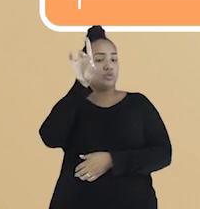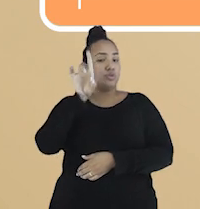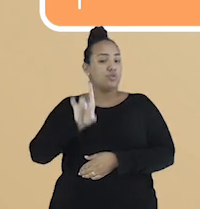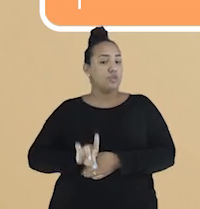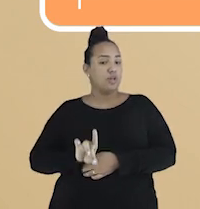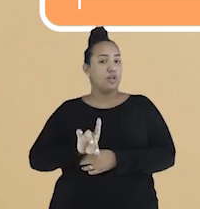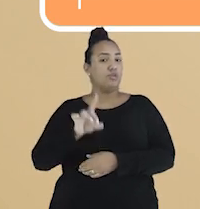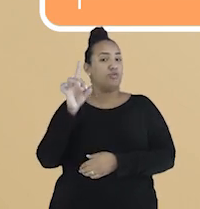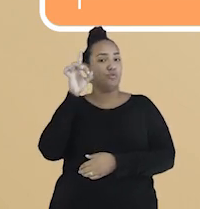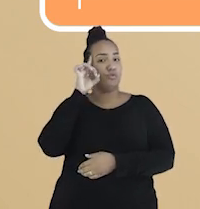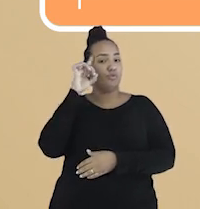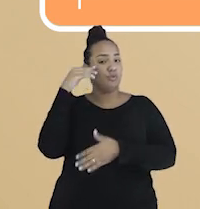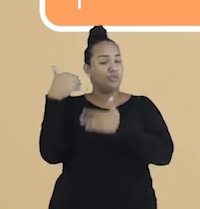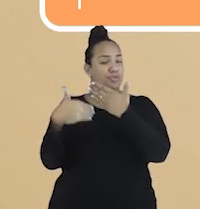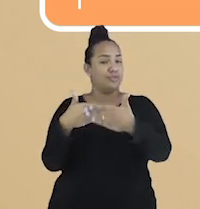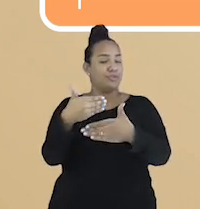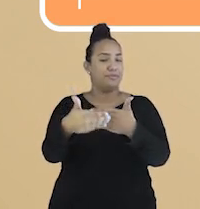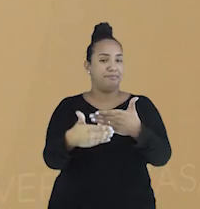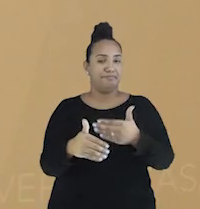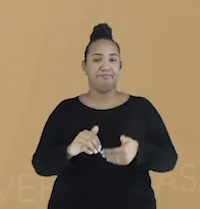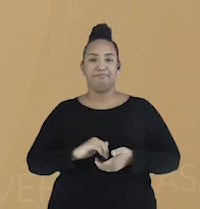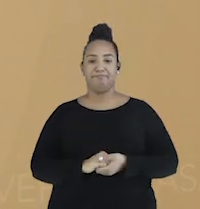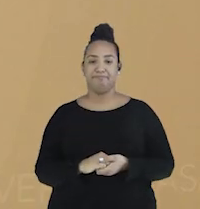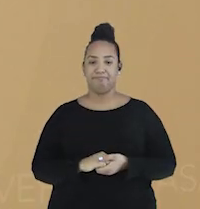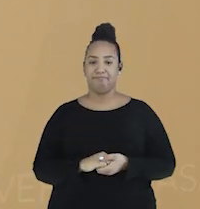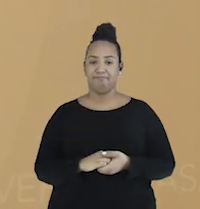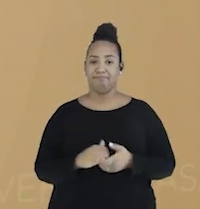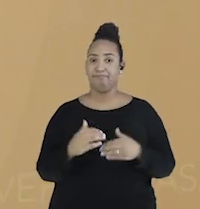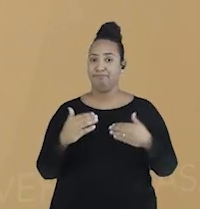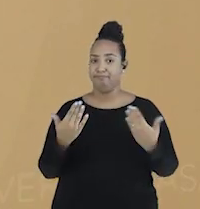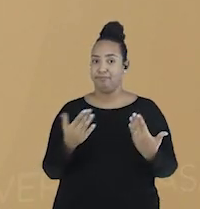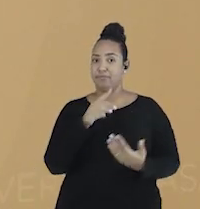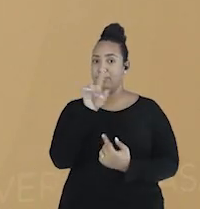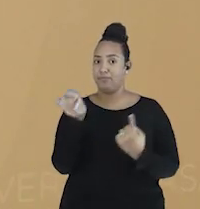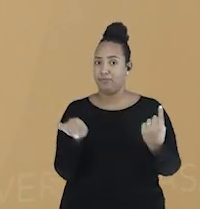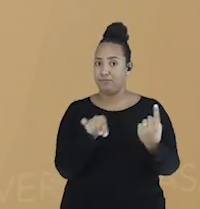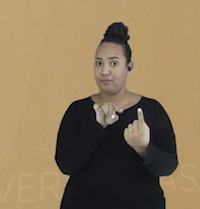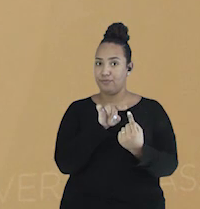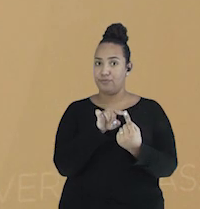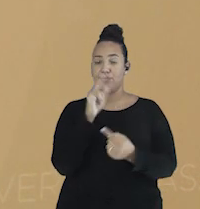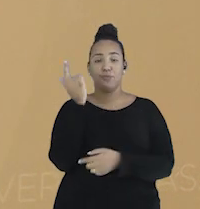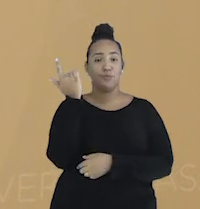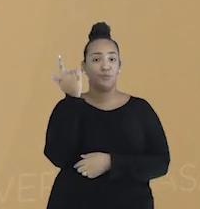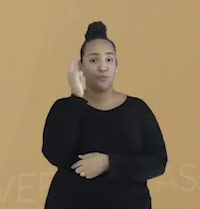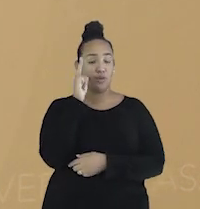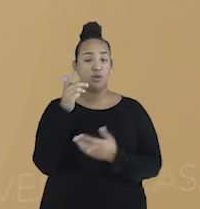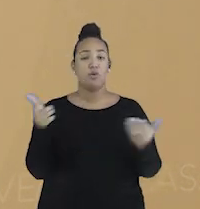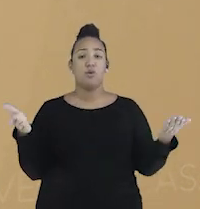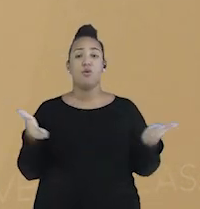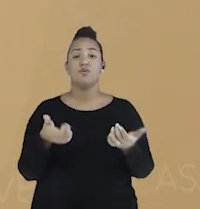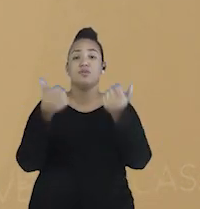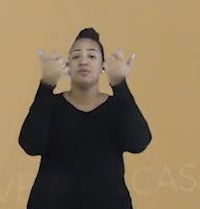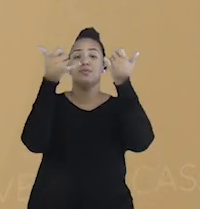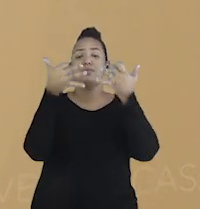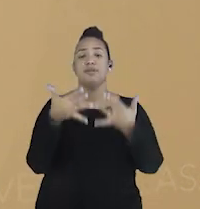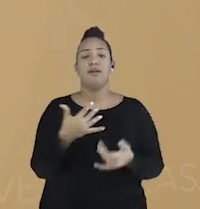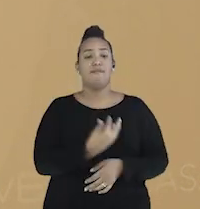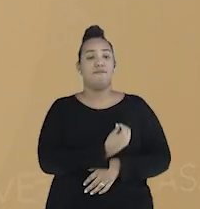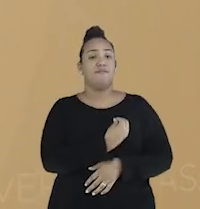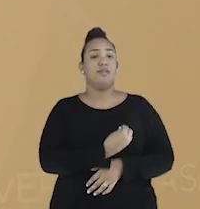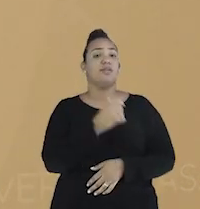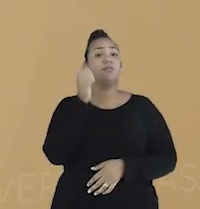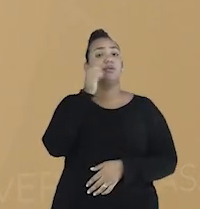seus direitos no decorrer da história. Para cumprir esse objetivo, vamos falar sobre a vida das